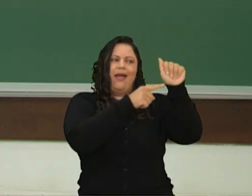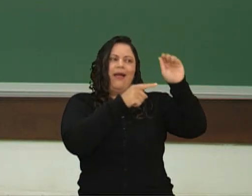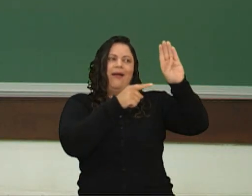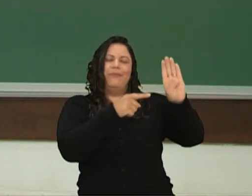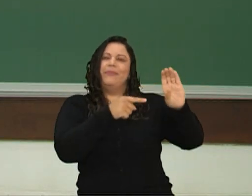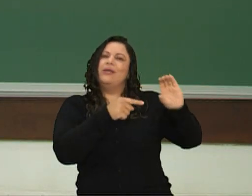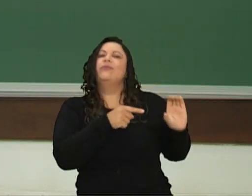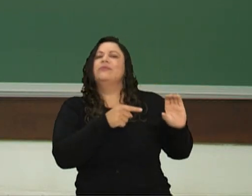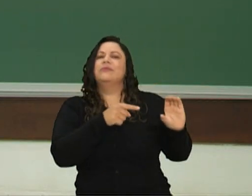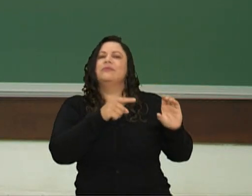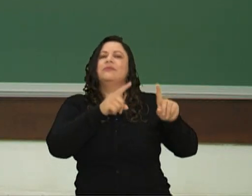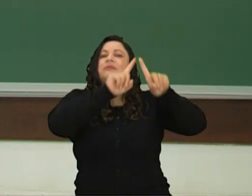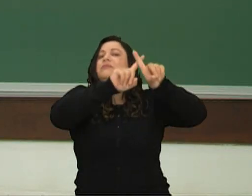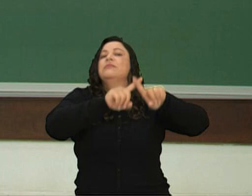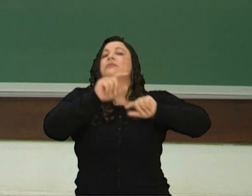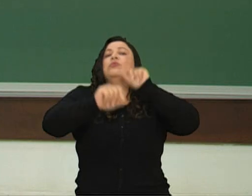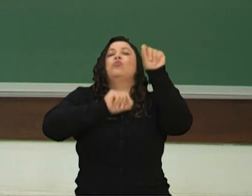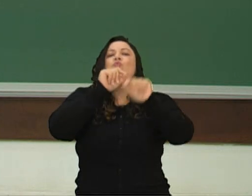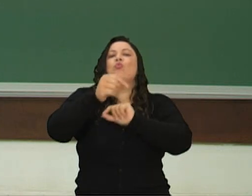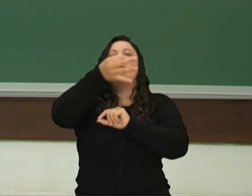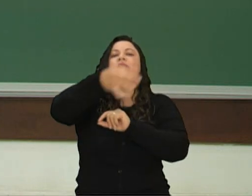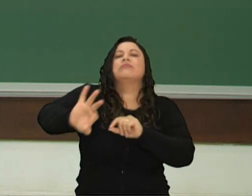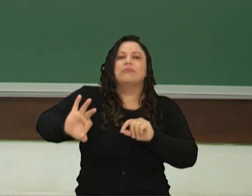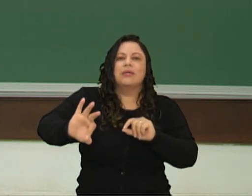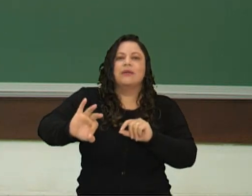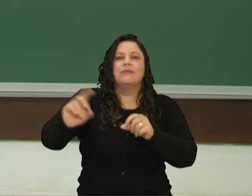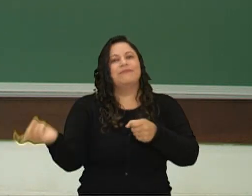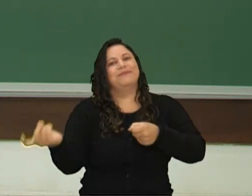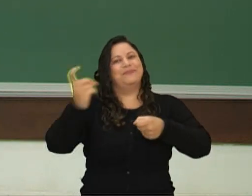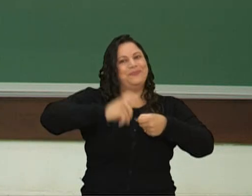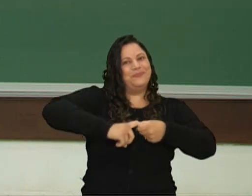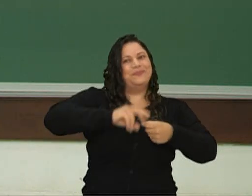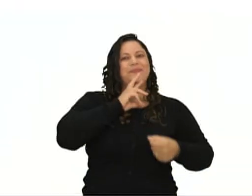você acha correta e já já a gente volta com a resposta.